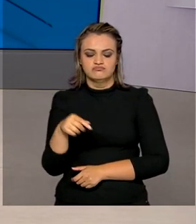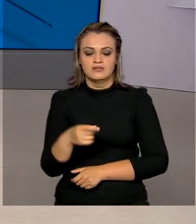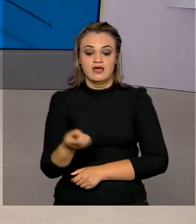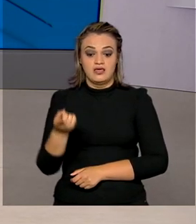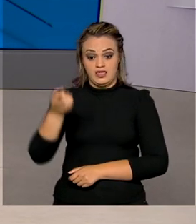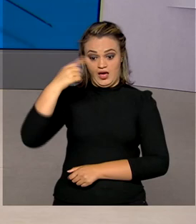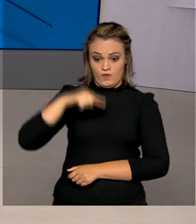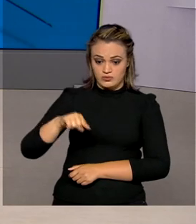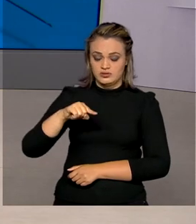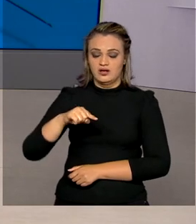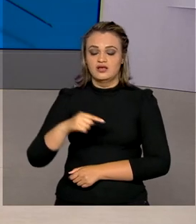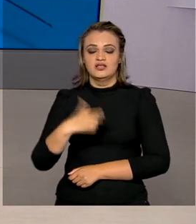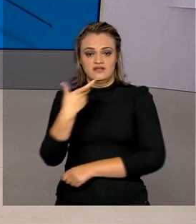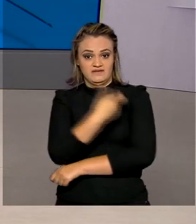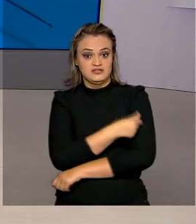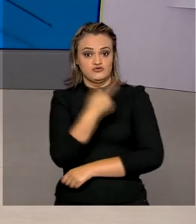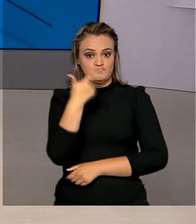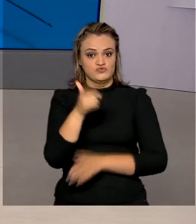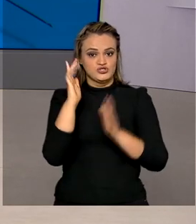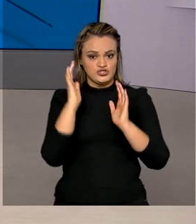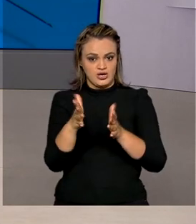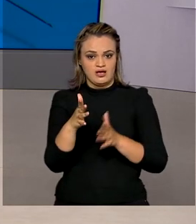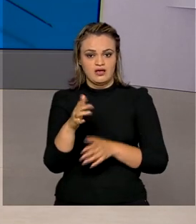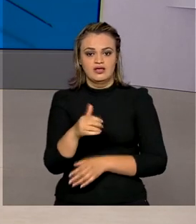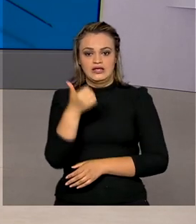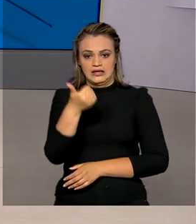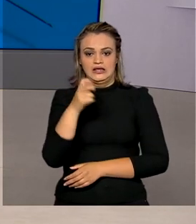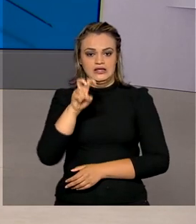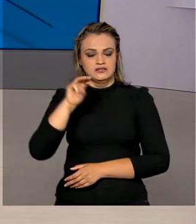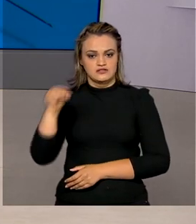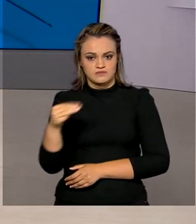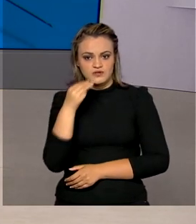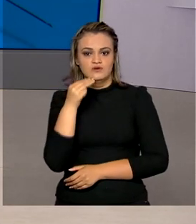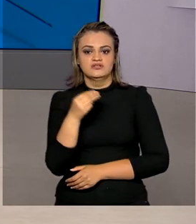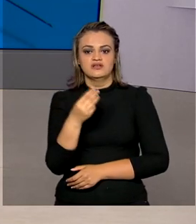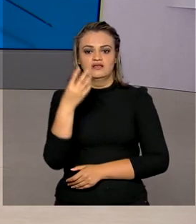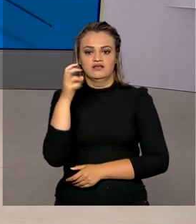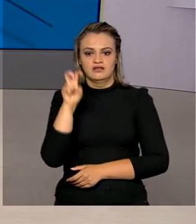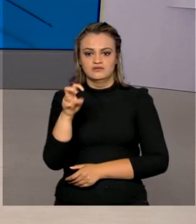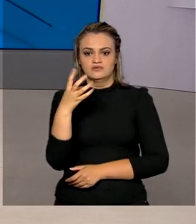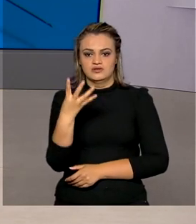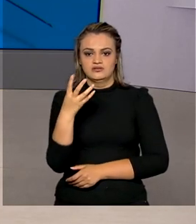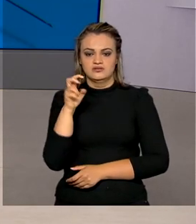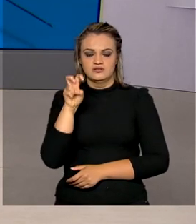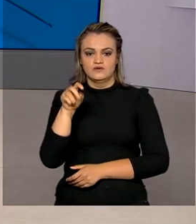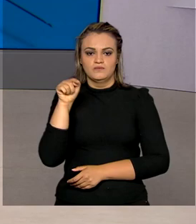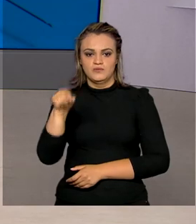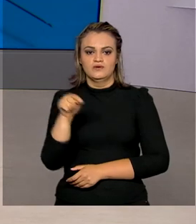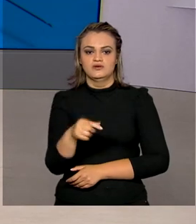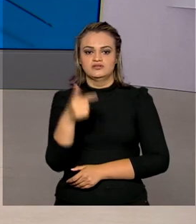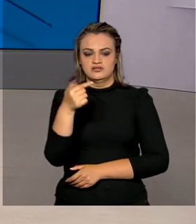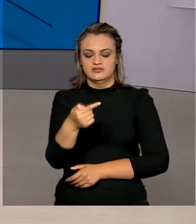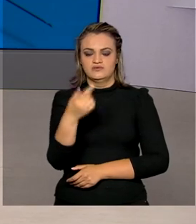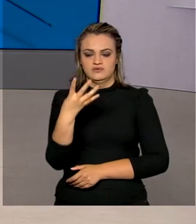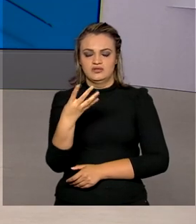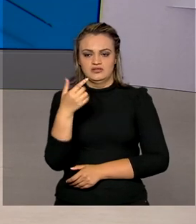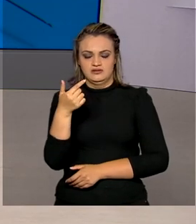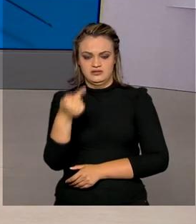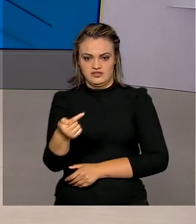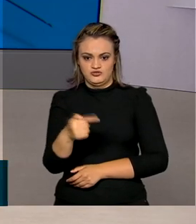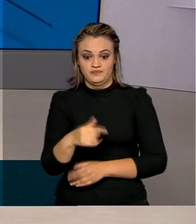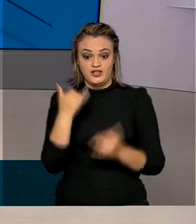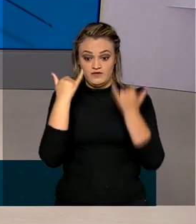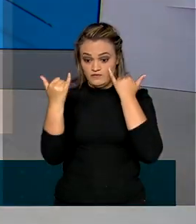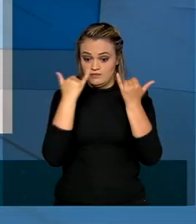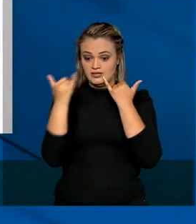E as pessoas que tomaram as duas doses da vacina ultrapassam 15.545.747. Todas as